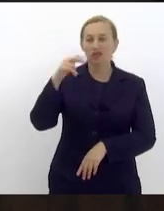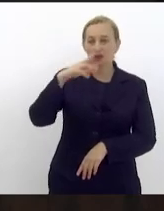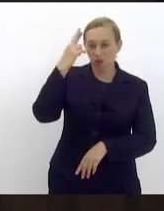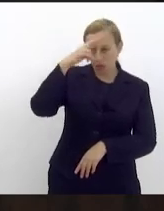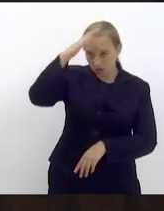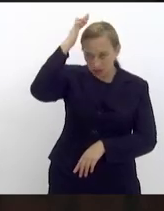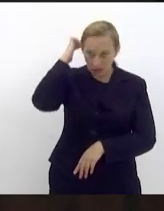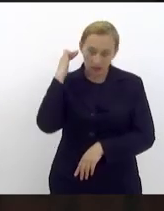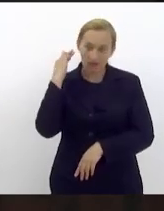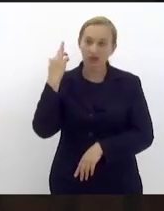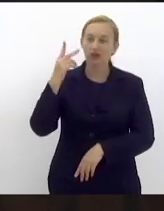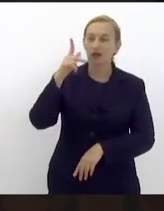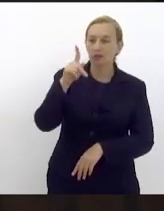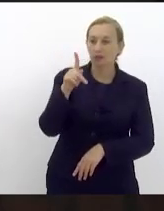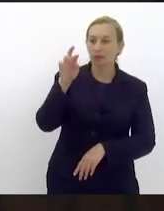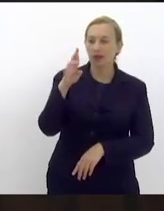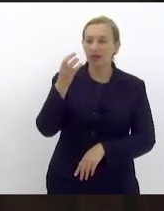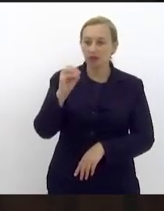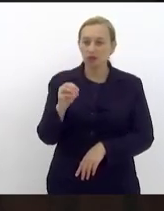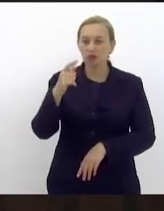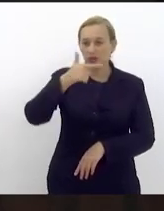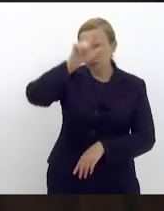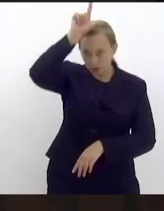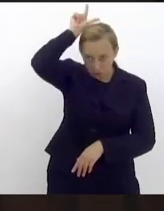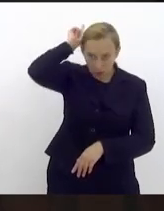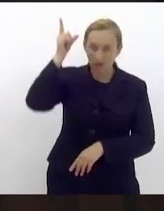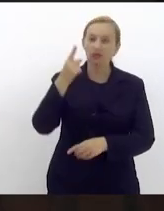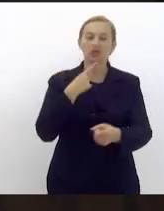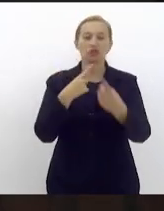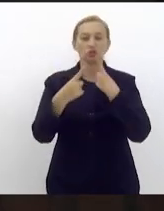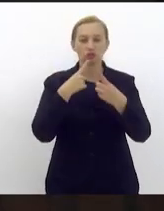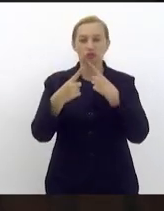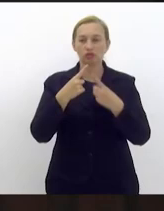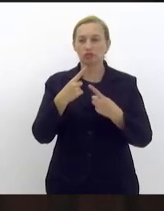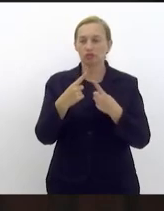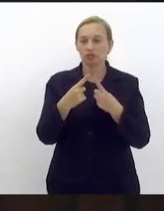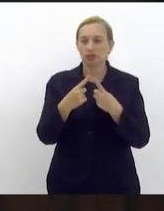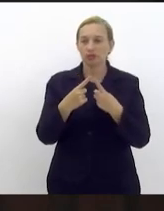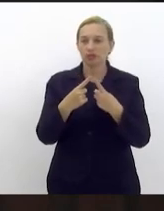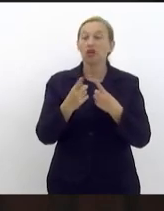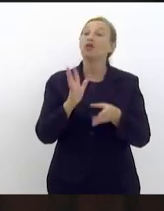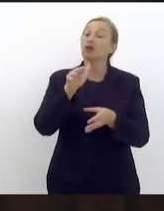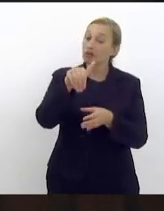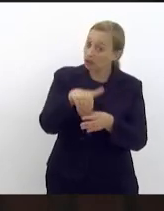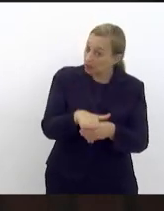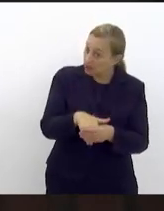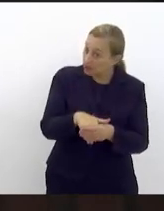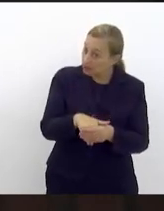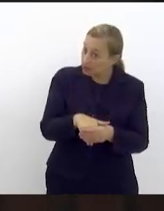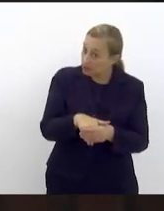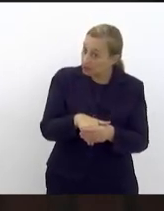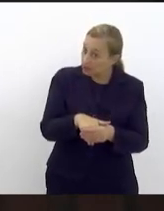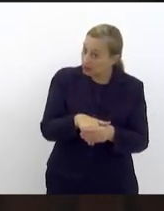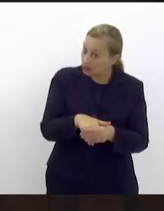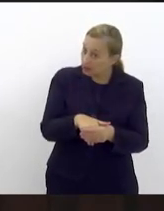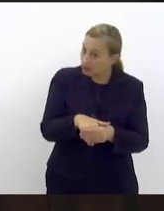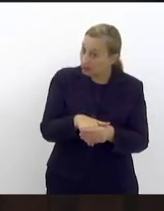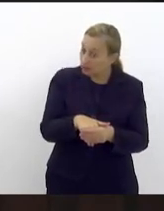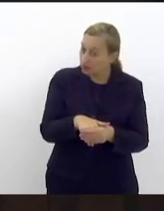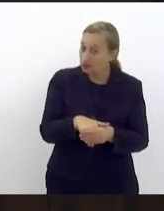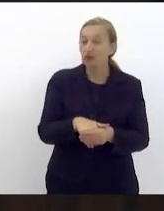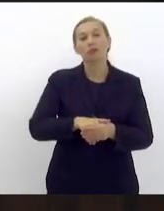Pedro Ricardo e Luiz Paulo. Em discussão, não havendo que quer. Em votação,